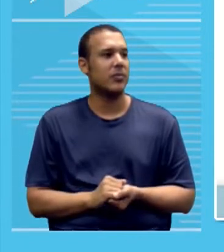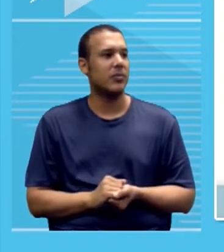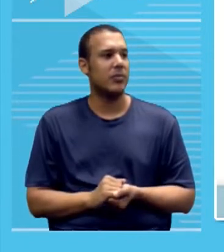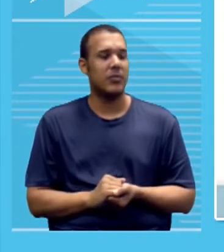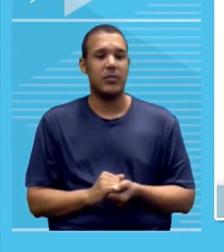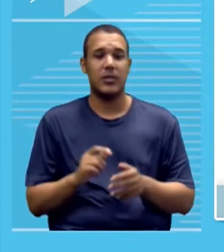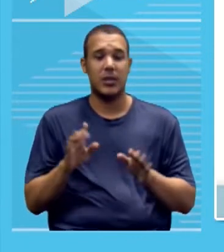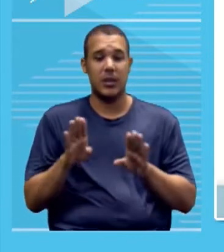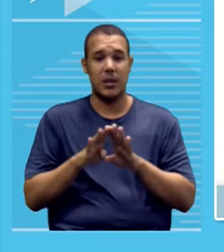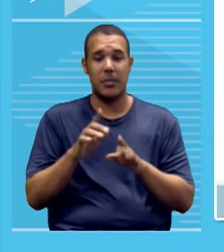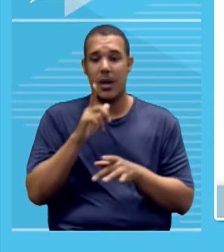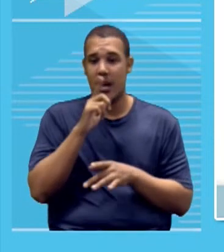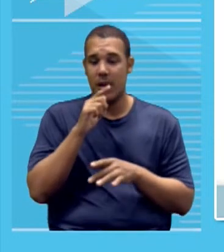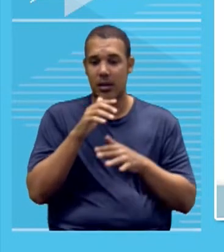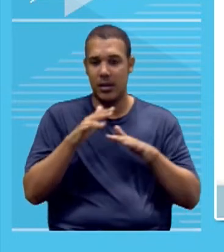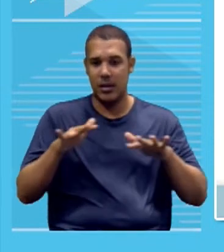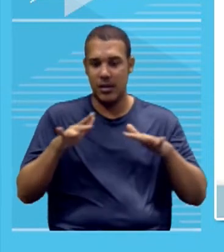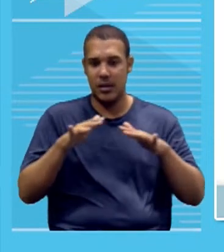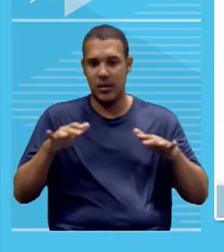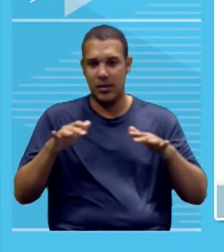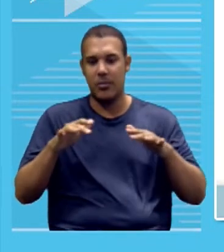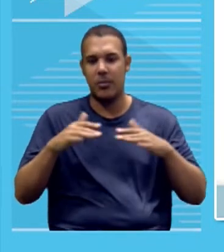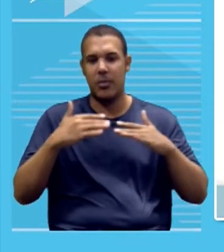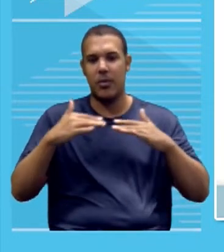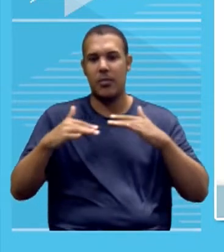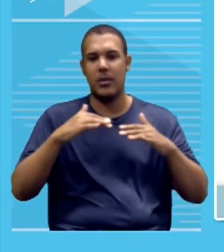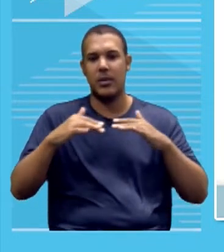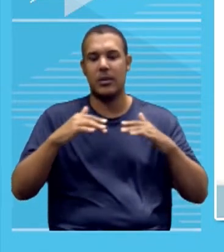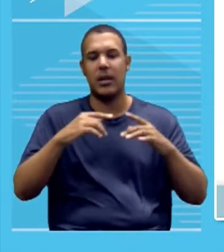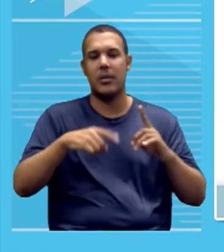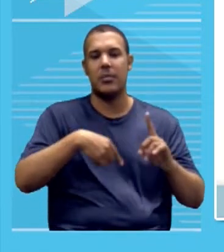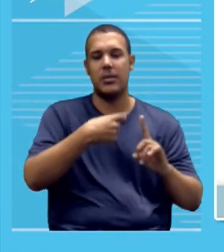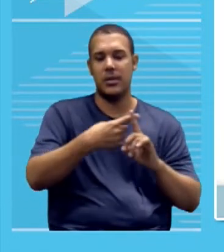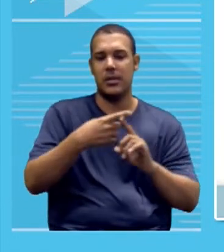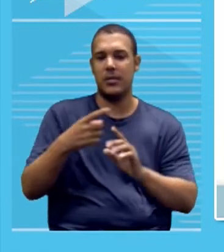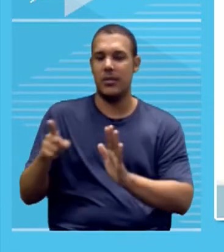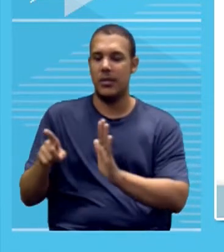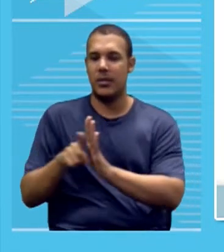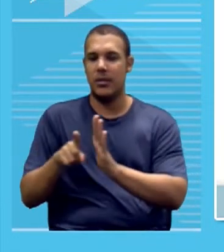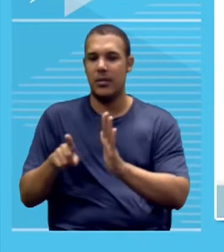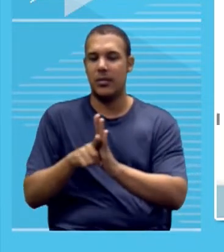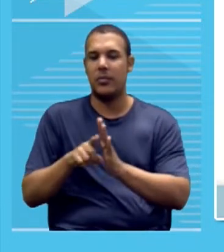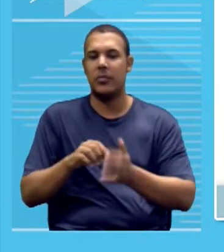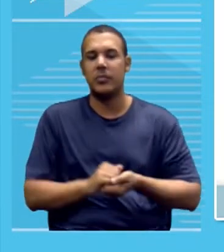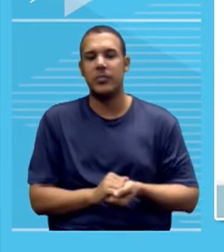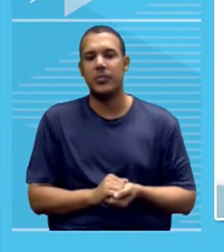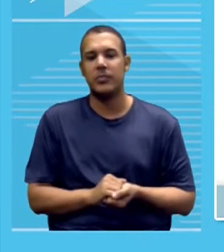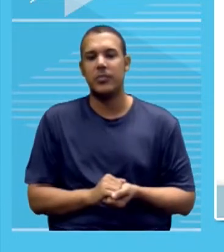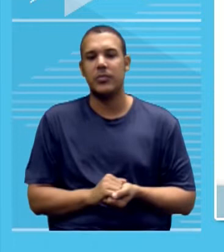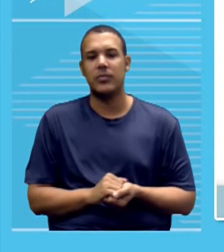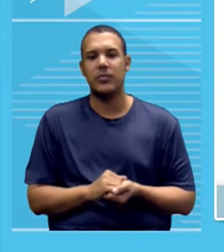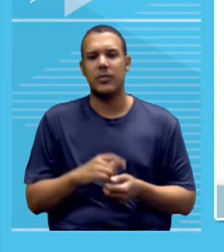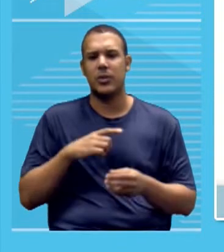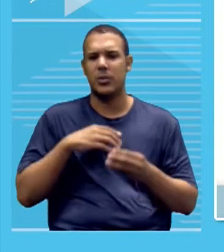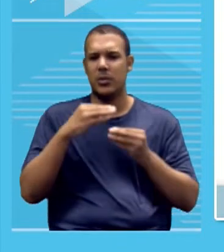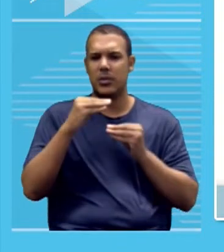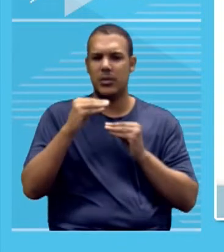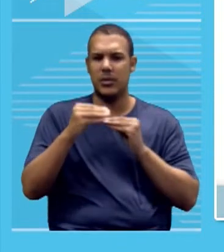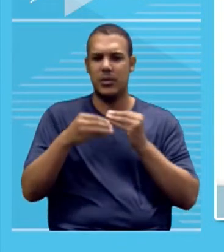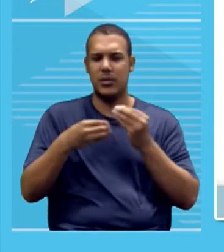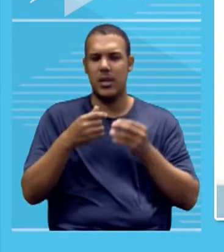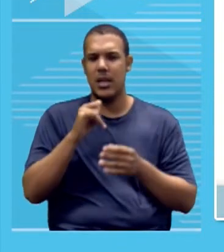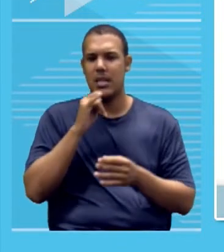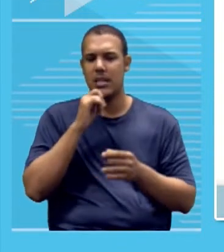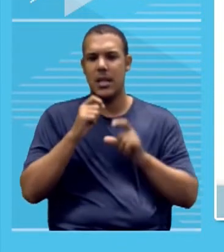Condutor líquido, movimento de cargas positivas e negativas, é tudo aquilo que tenha uma solução. Por exemplo, uma